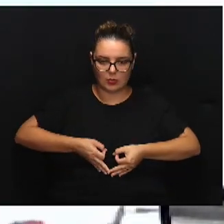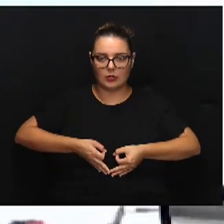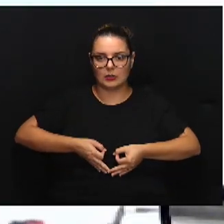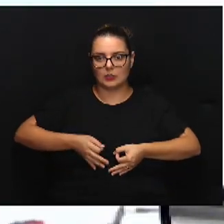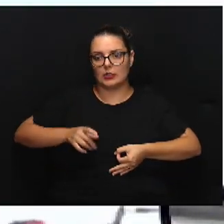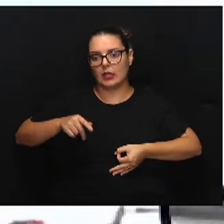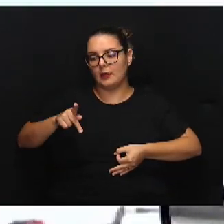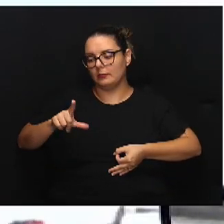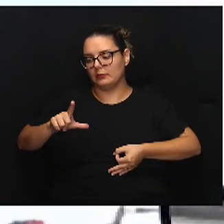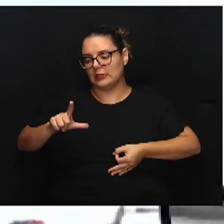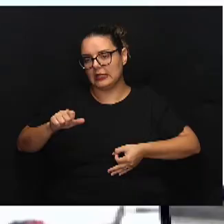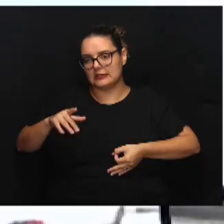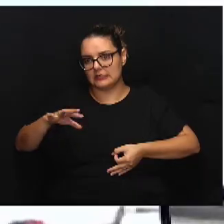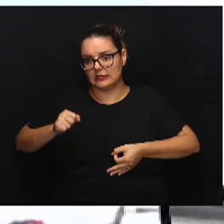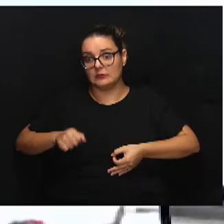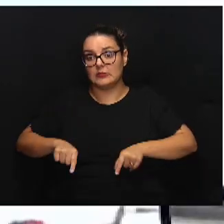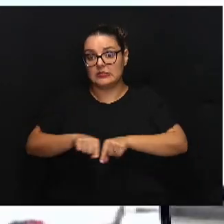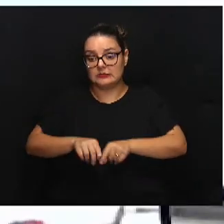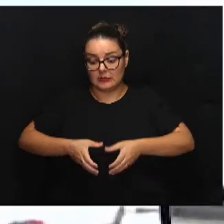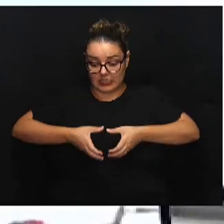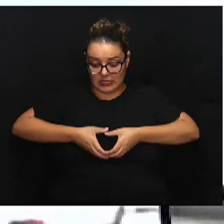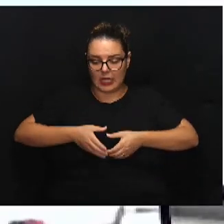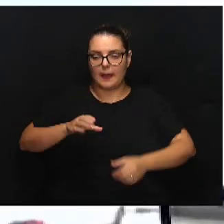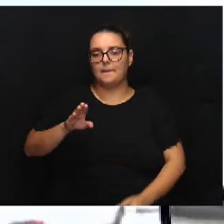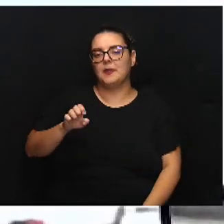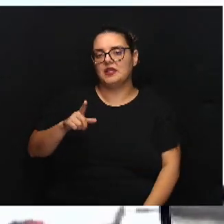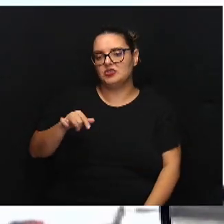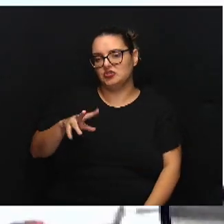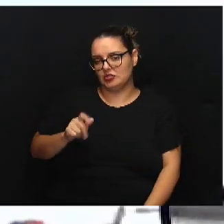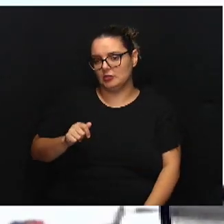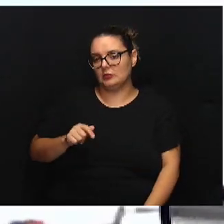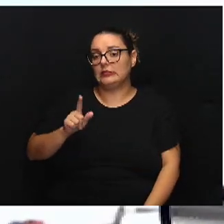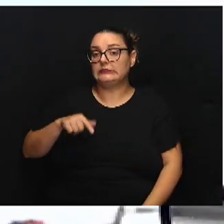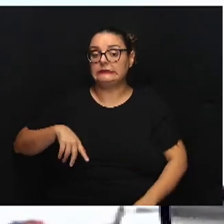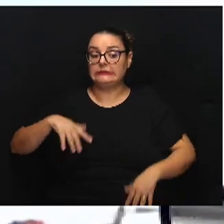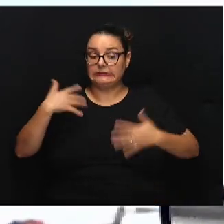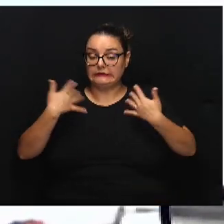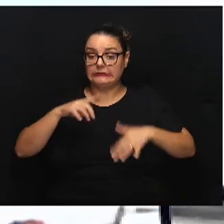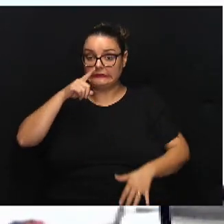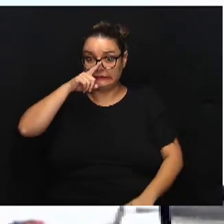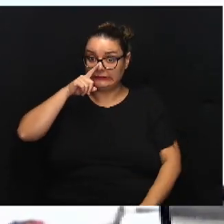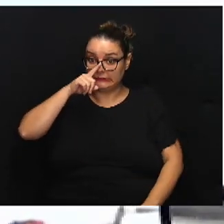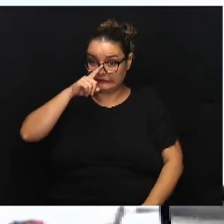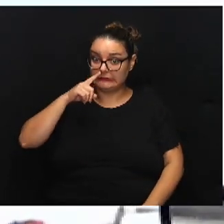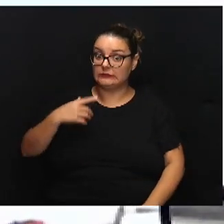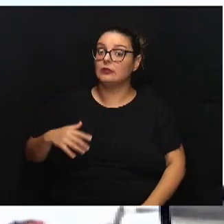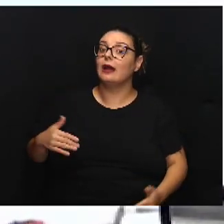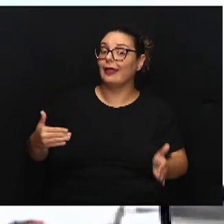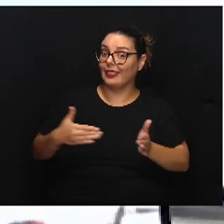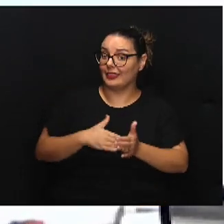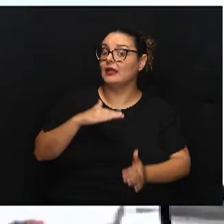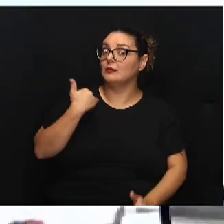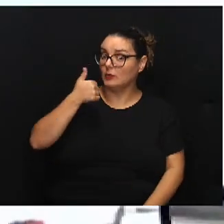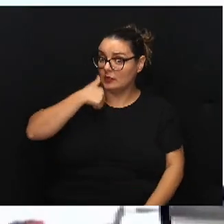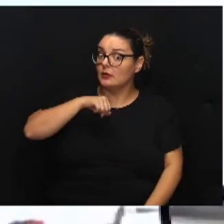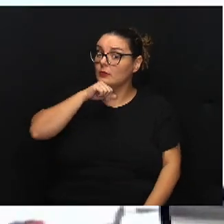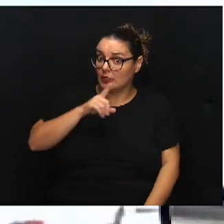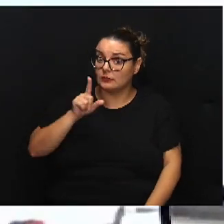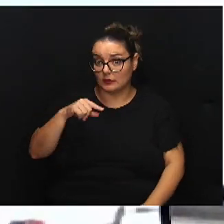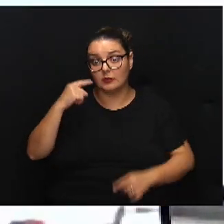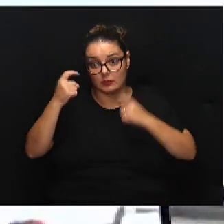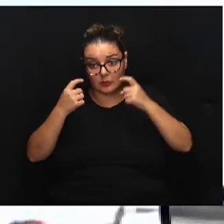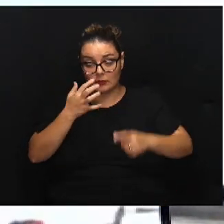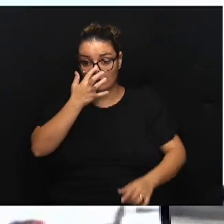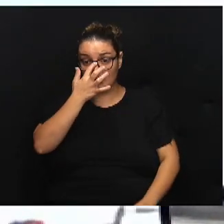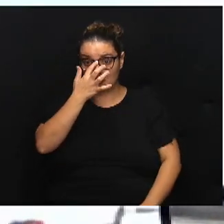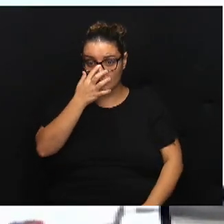mas a bexiga que está ao seu lado. Então, é um procedimento de alto risco de vida, na verdade. Então, essa é uma preocupação. Então, eu